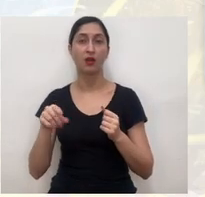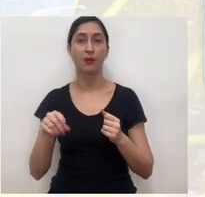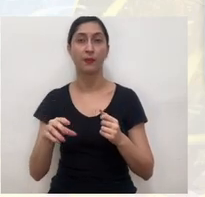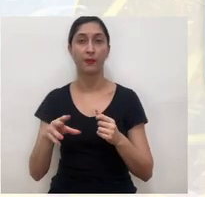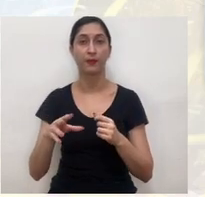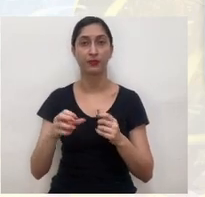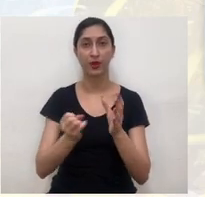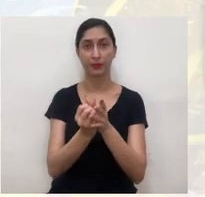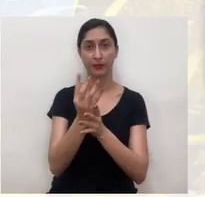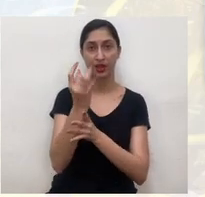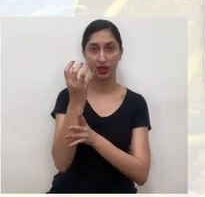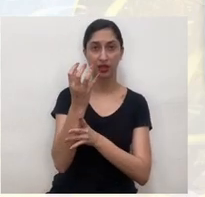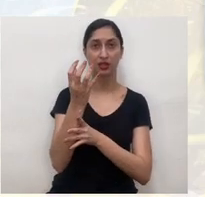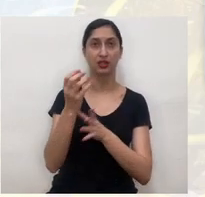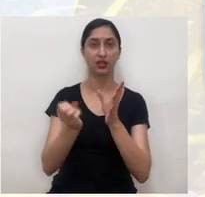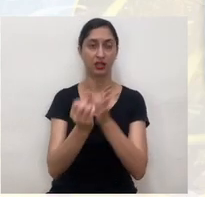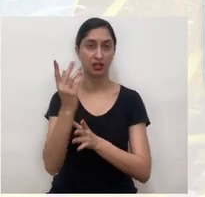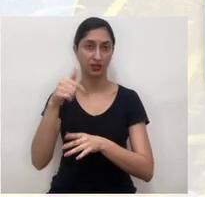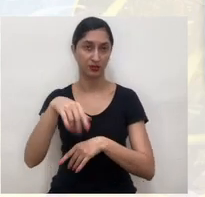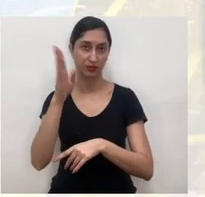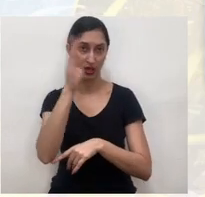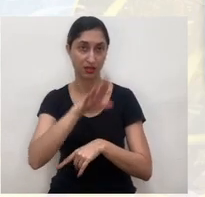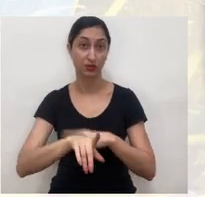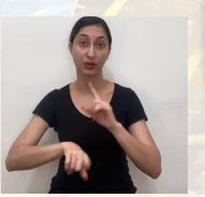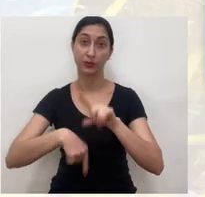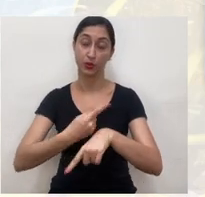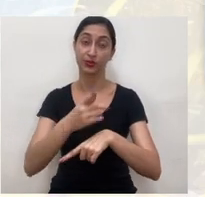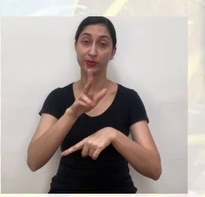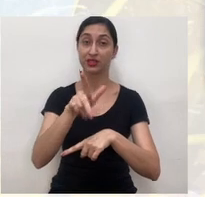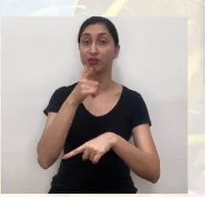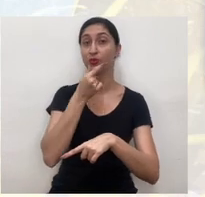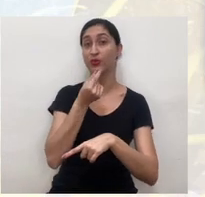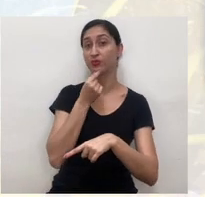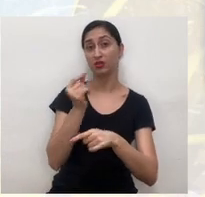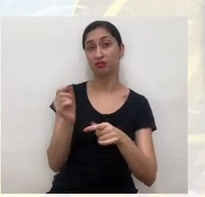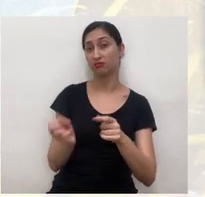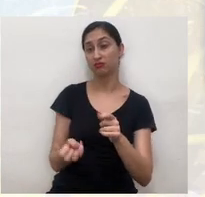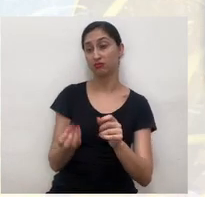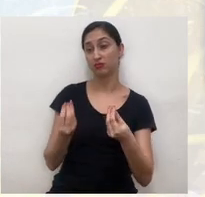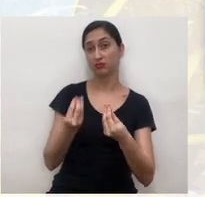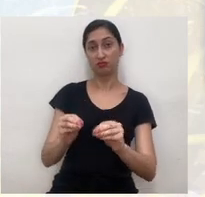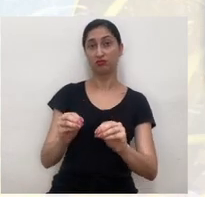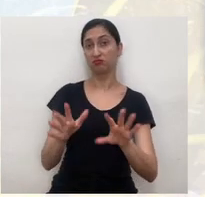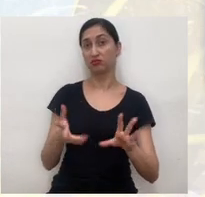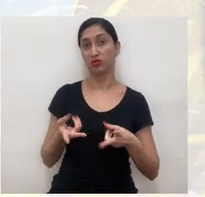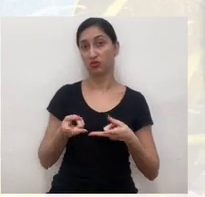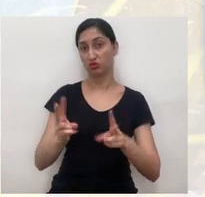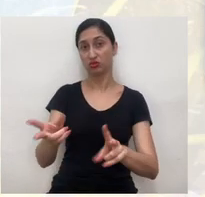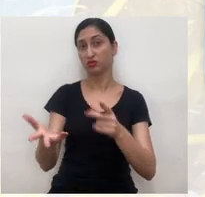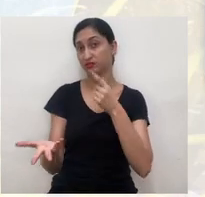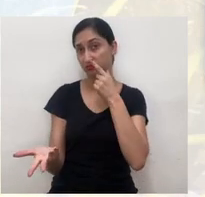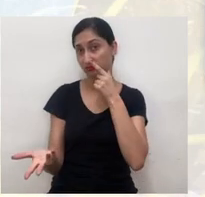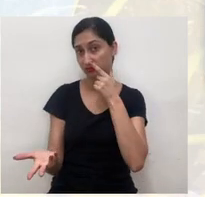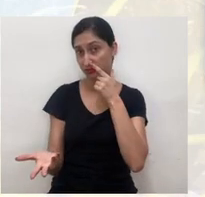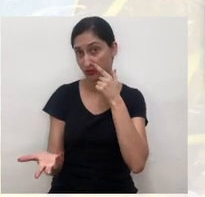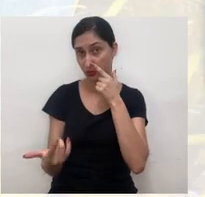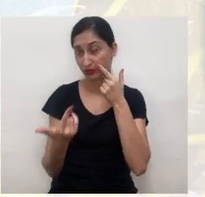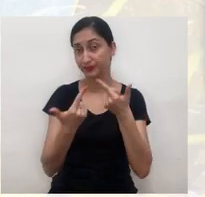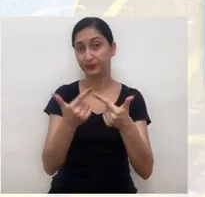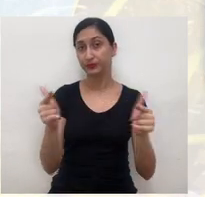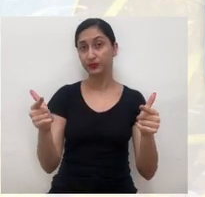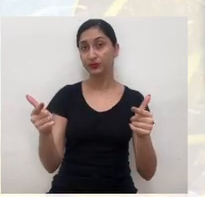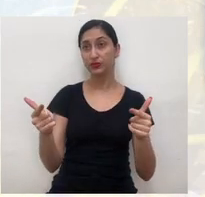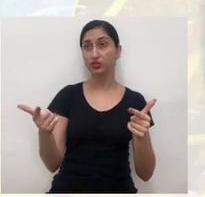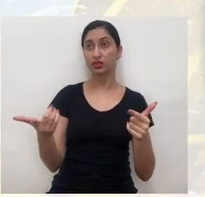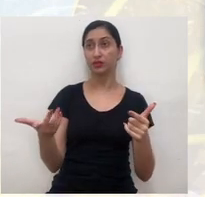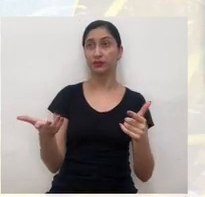posteriormente. Mas ele usou essa planta, entendeu? E manteve o espírito da coisa. Era uma planta só, não tinha nenhum desenho, não propôs nenhum